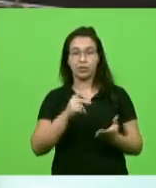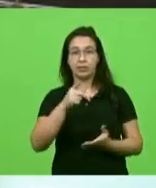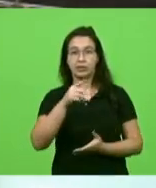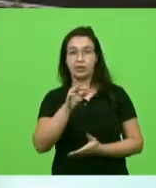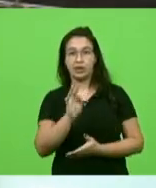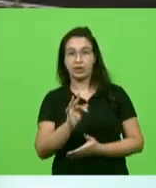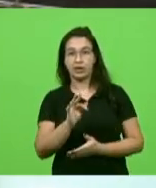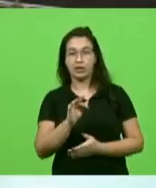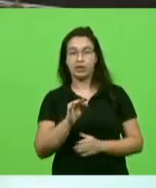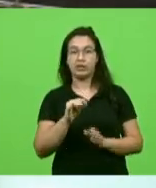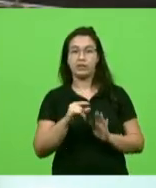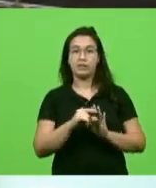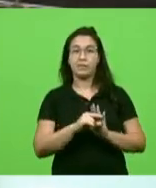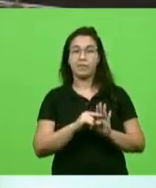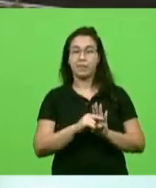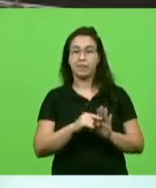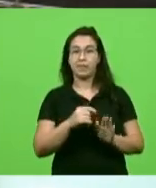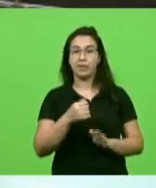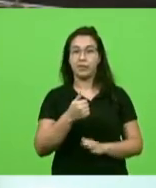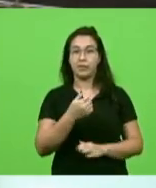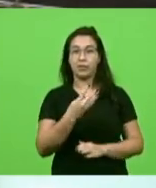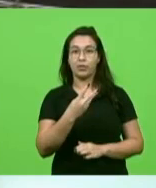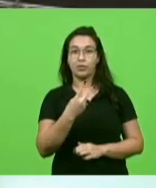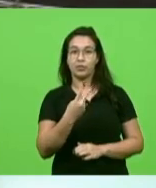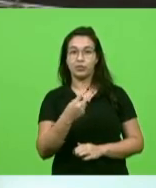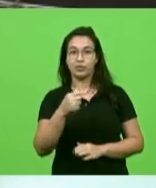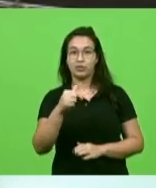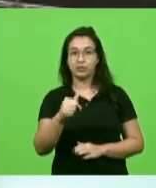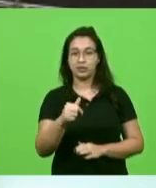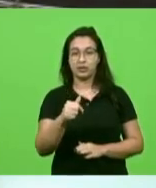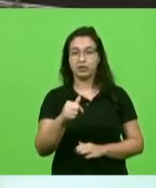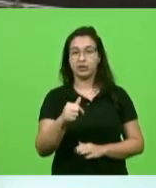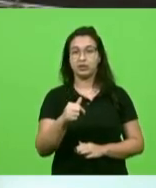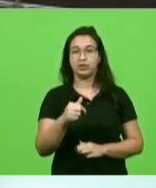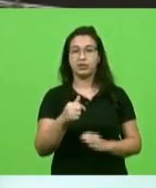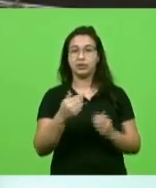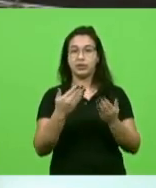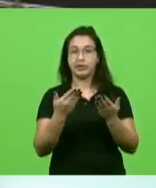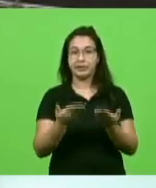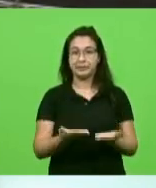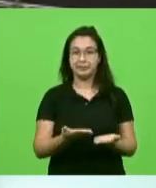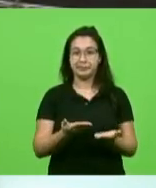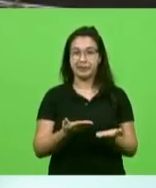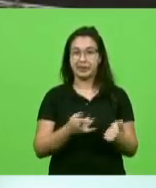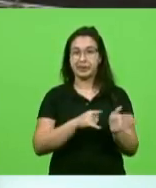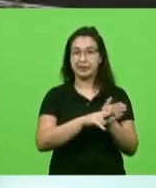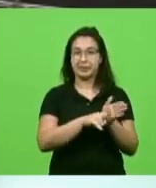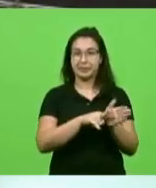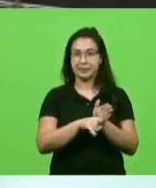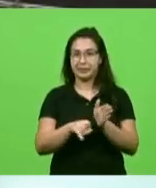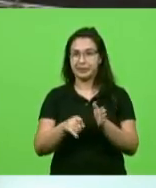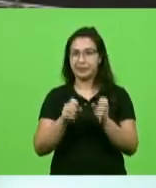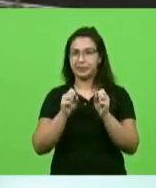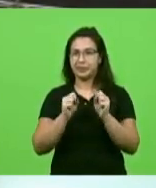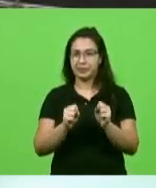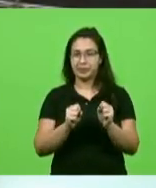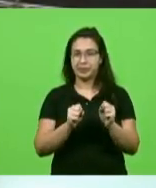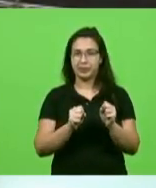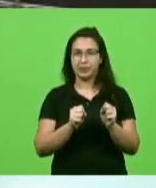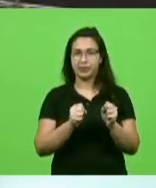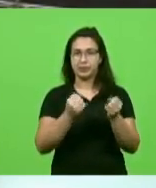é 1427 ideias posto que o referendo interno poderia apresentar as justificativas